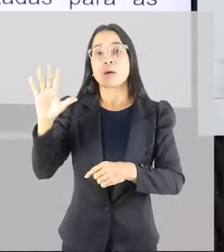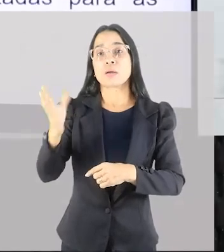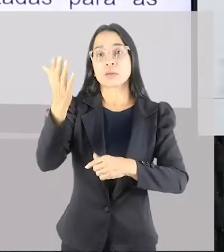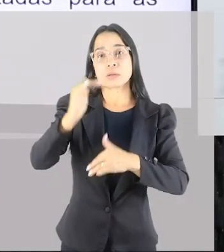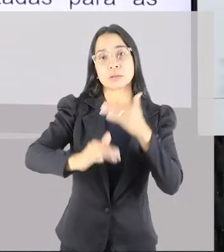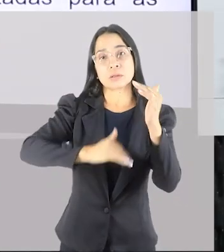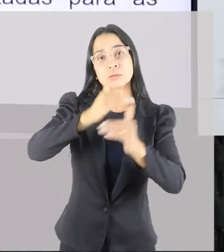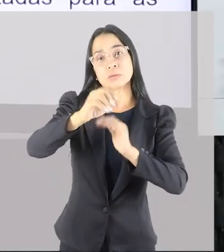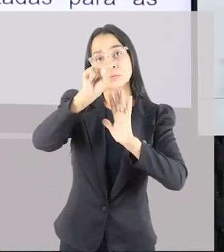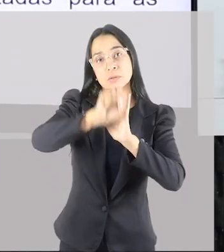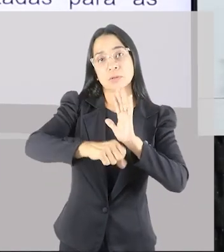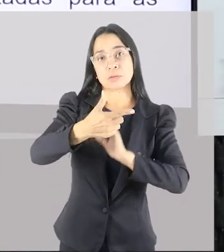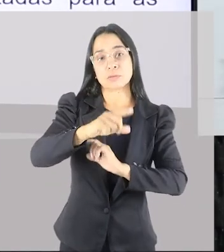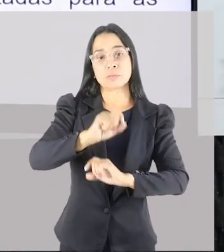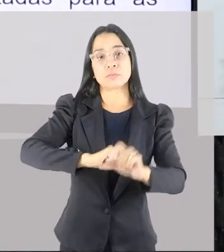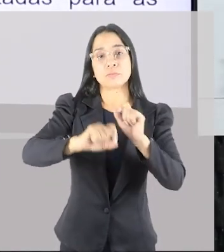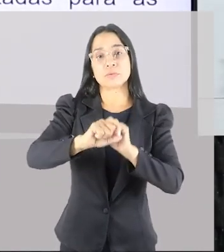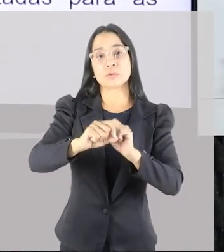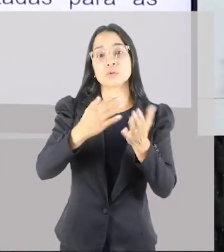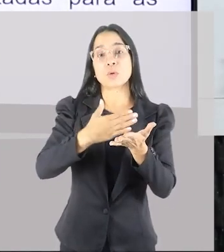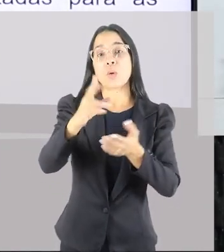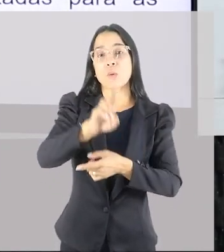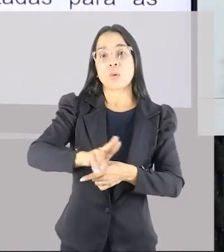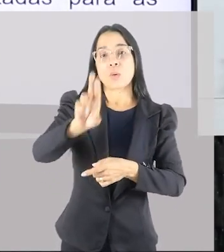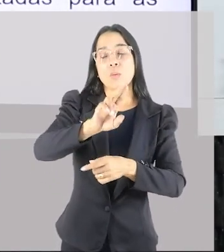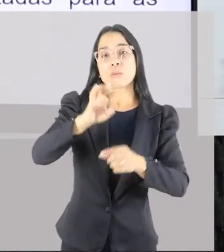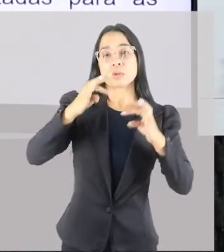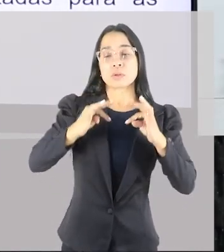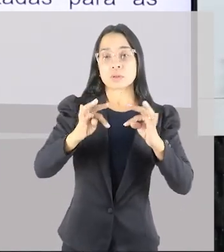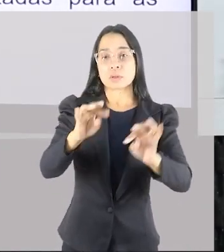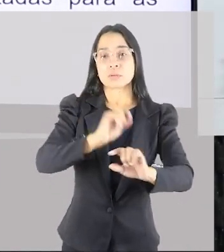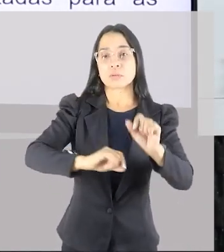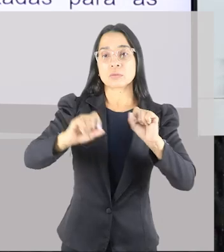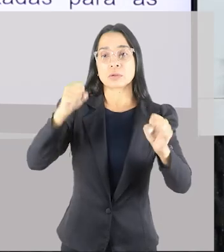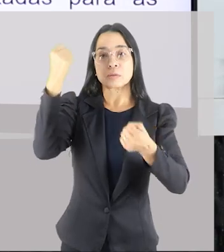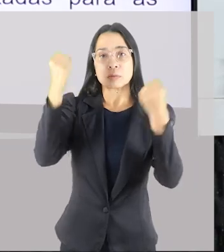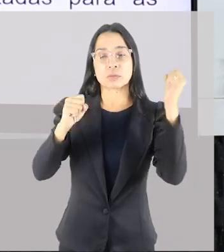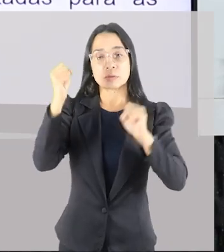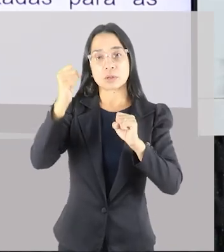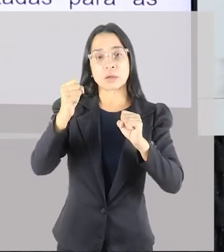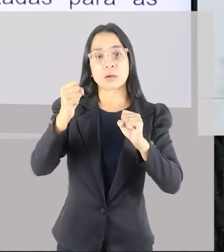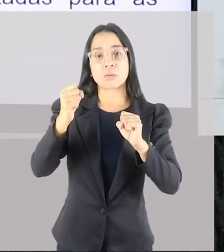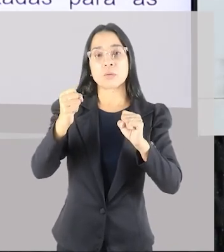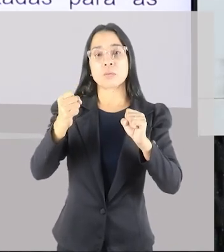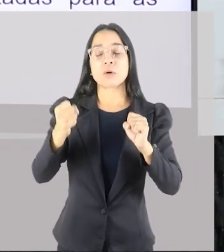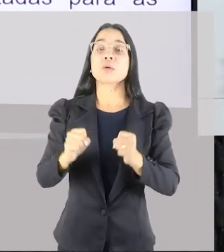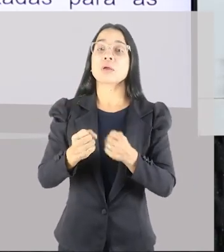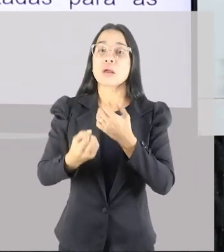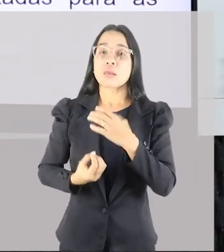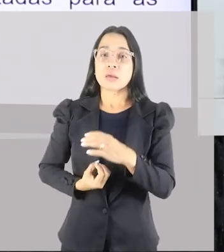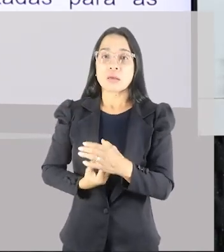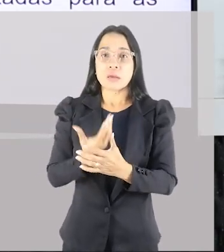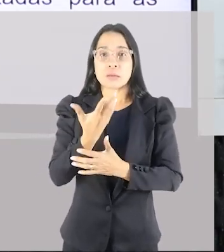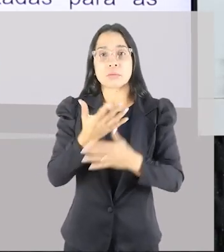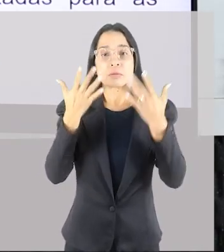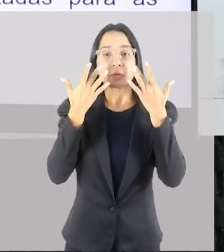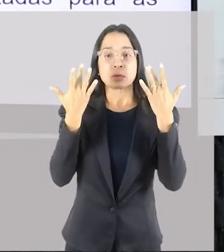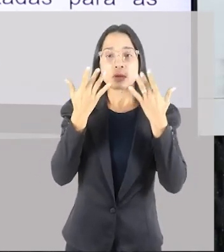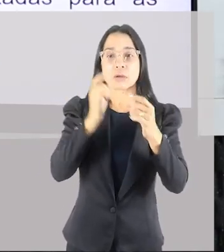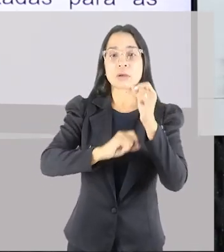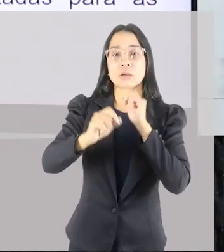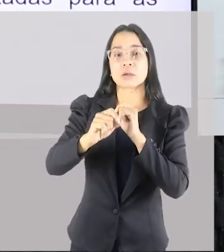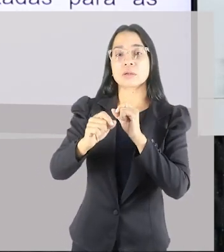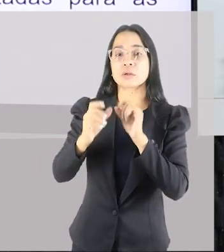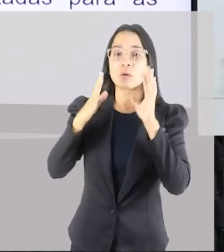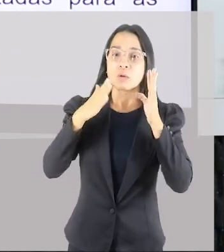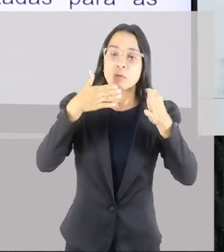partir do emprego da tecnologia Industrial sobre as formas de expressões da arte e de informações gerando bens voltados para o consumo e para o de